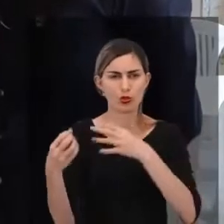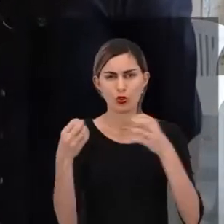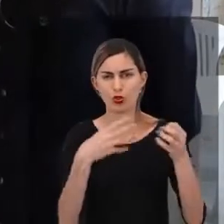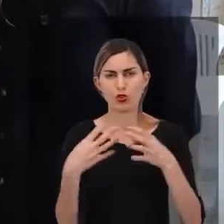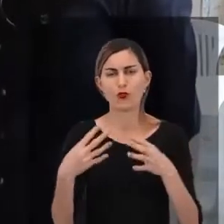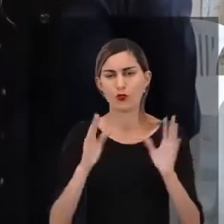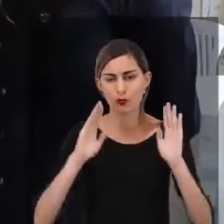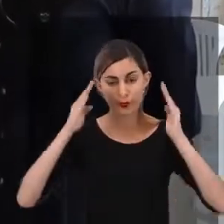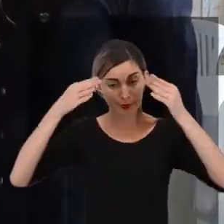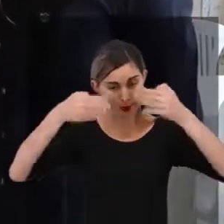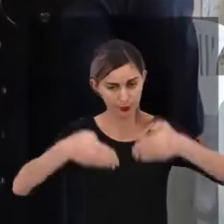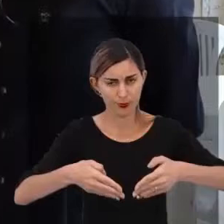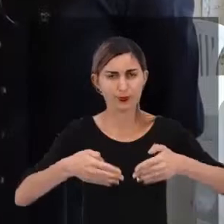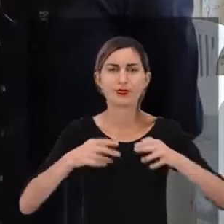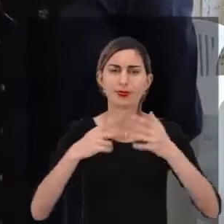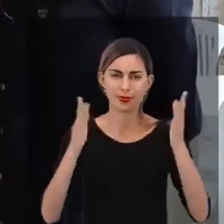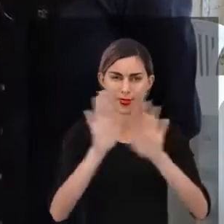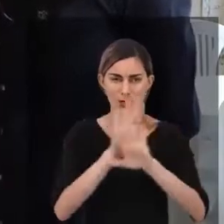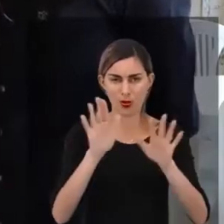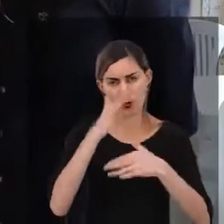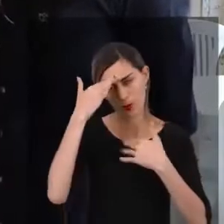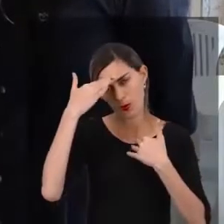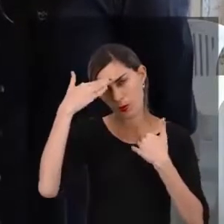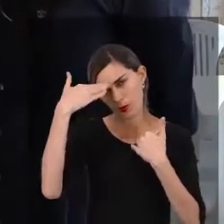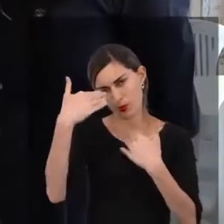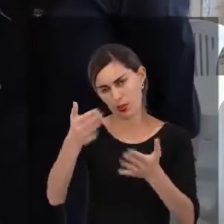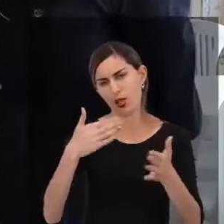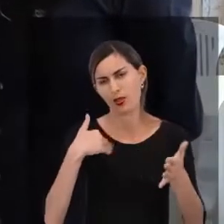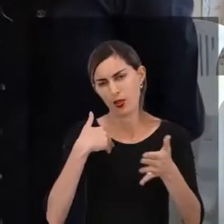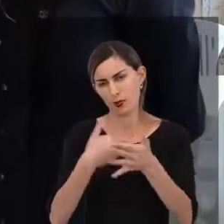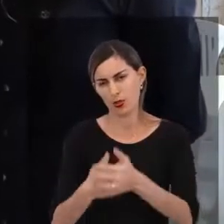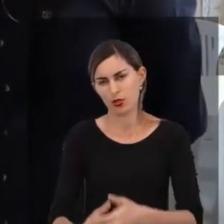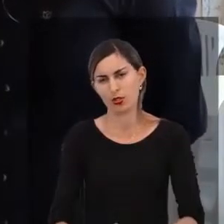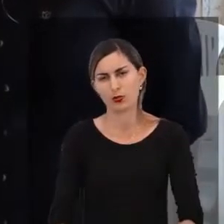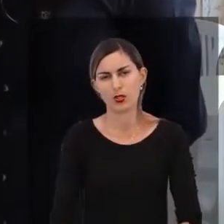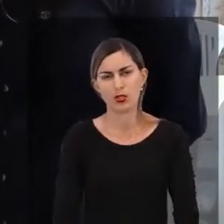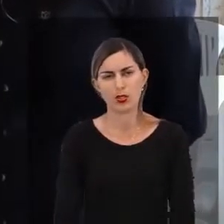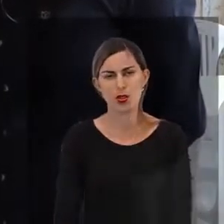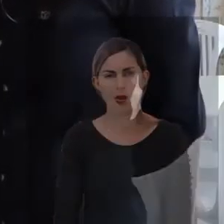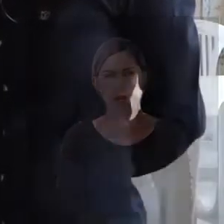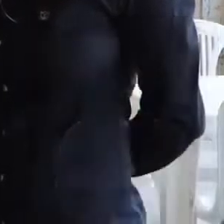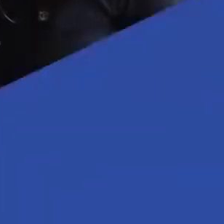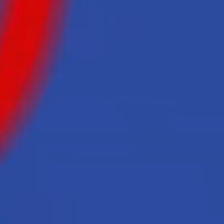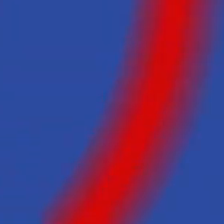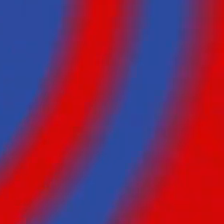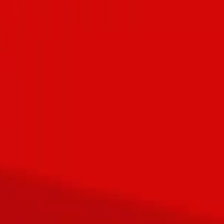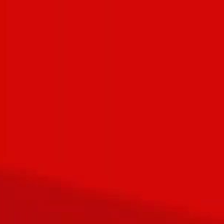novos objetivos. E é isso. Muito obrigado e até a próxima.